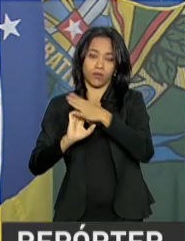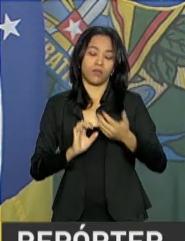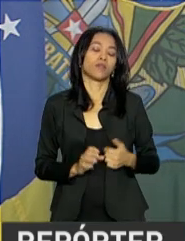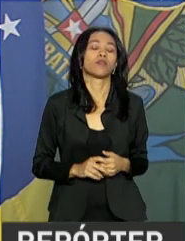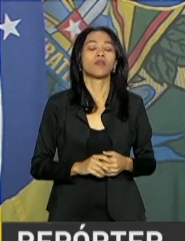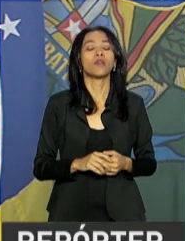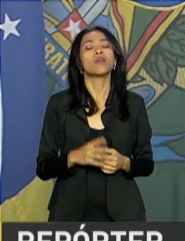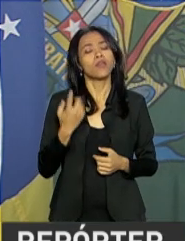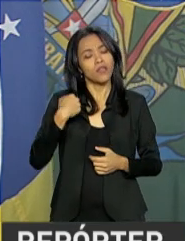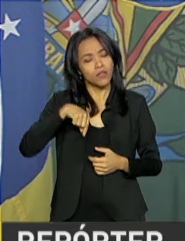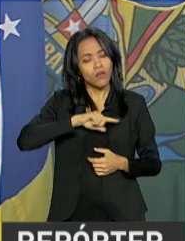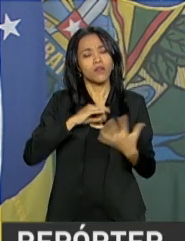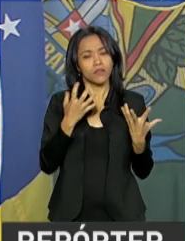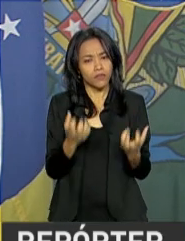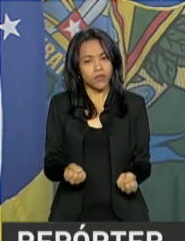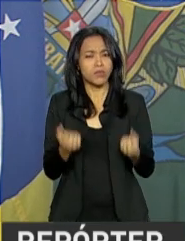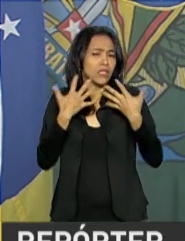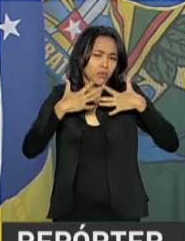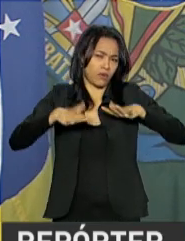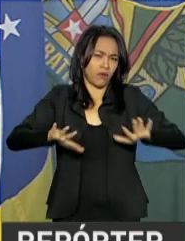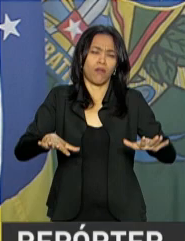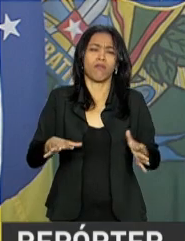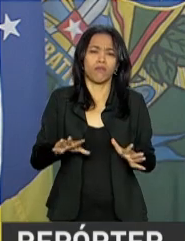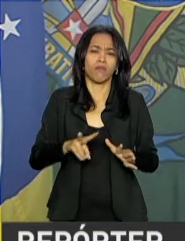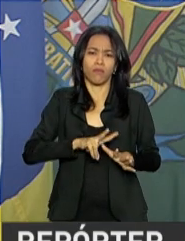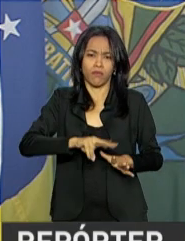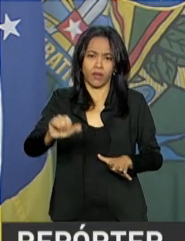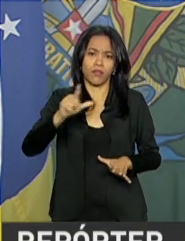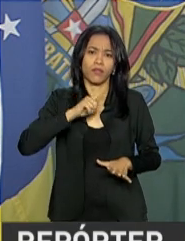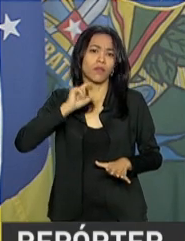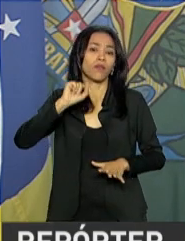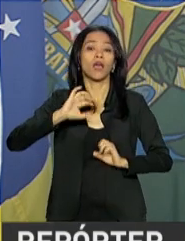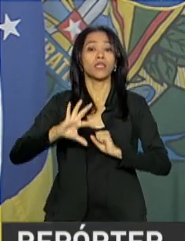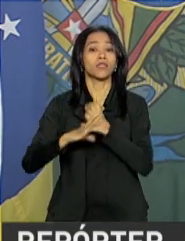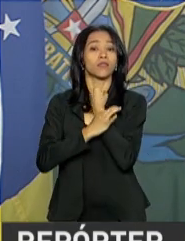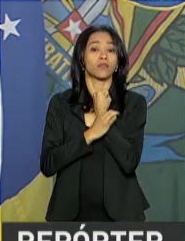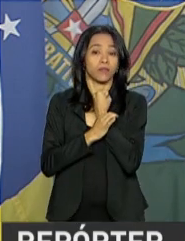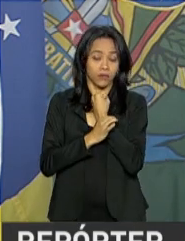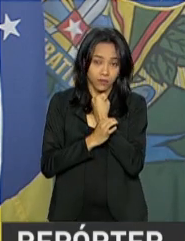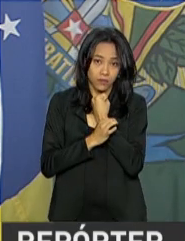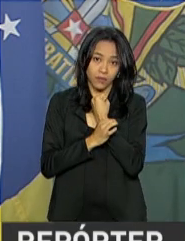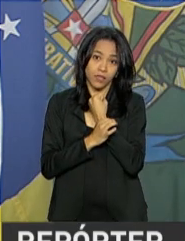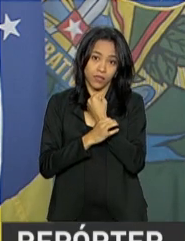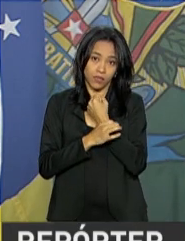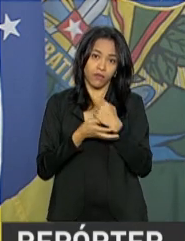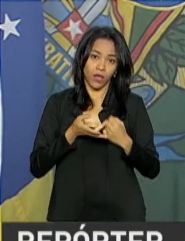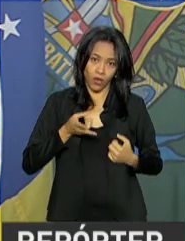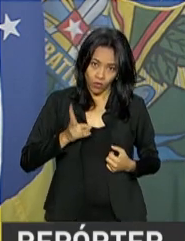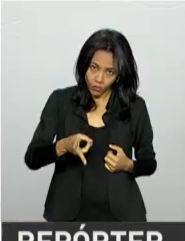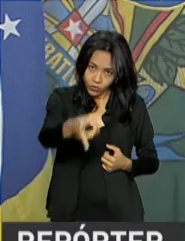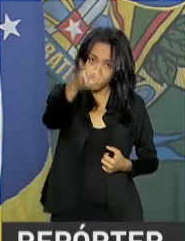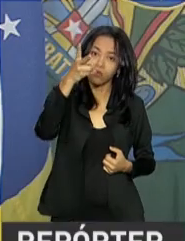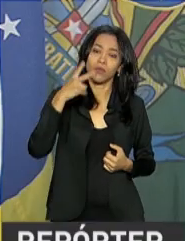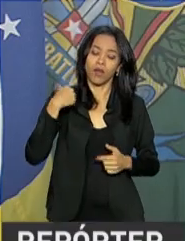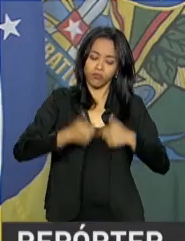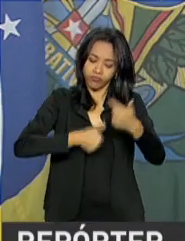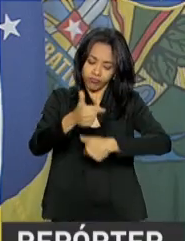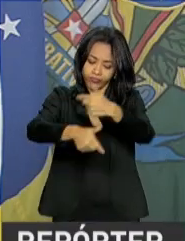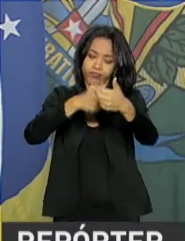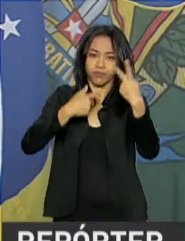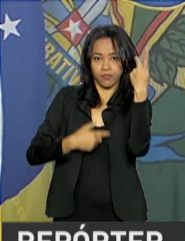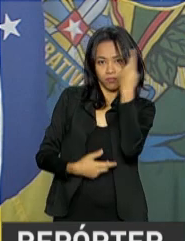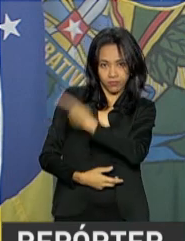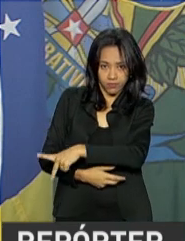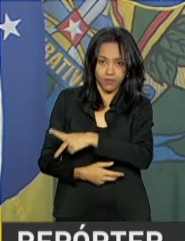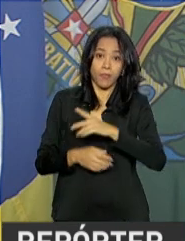é tá garantia de que esse rumo permanece inalterado a recuperação